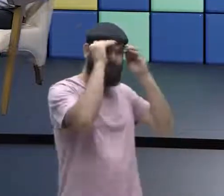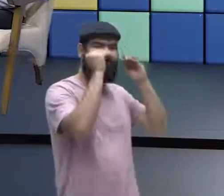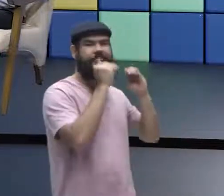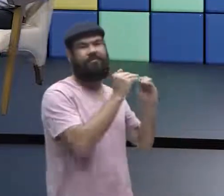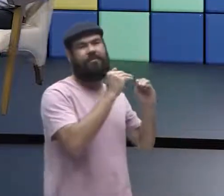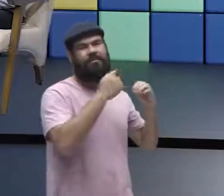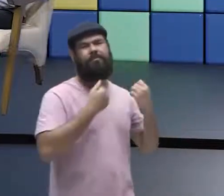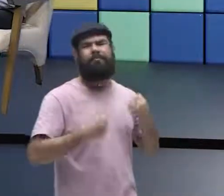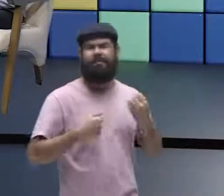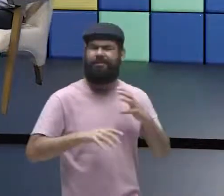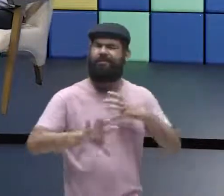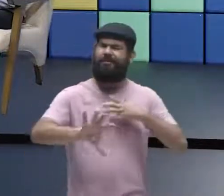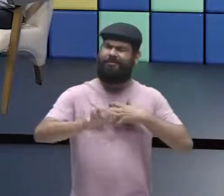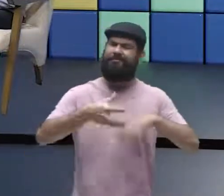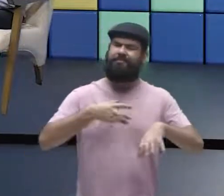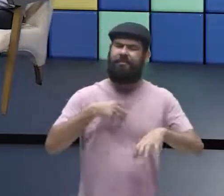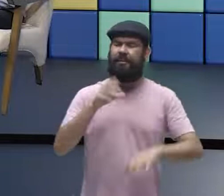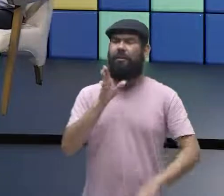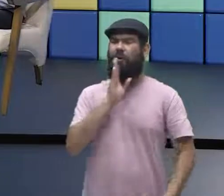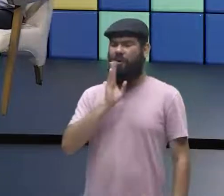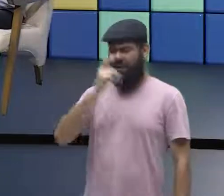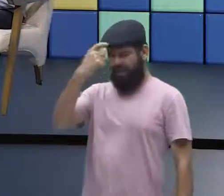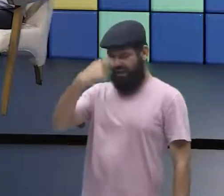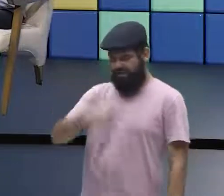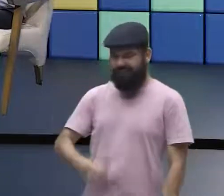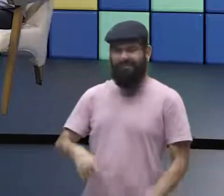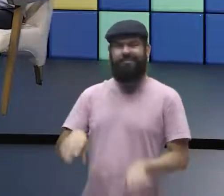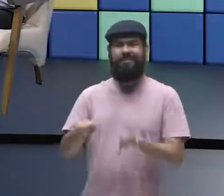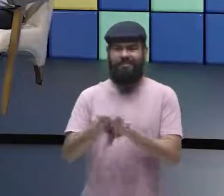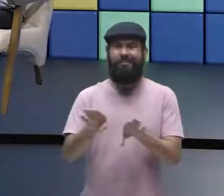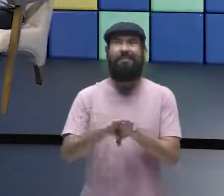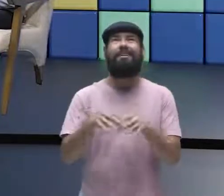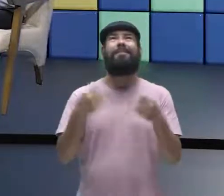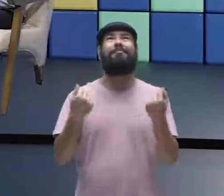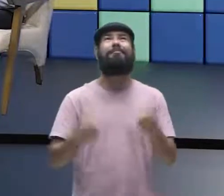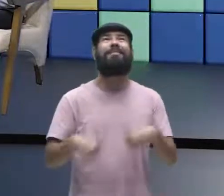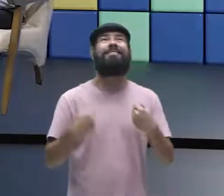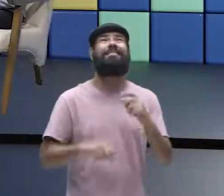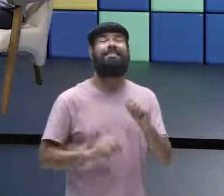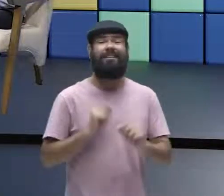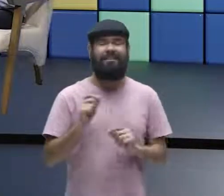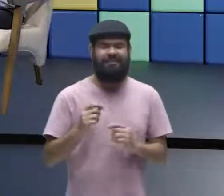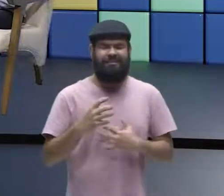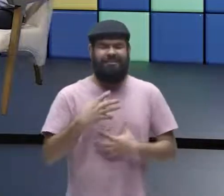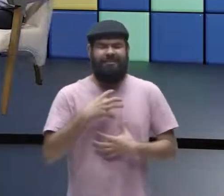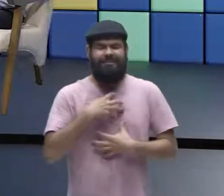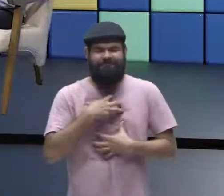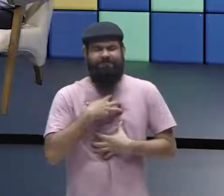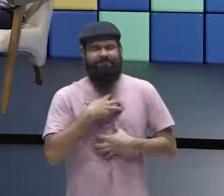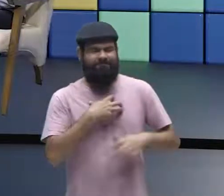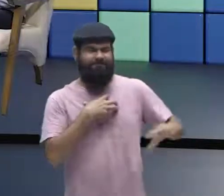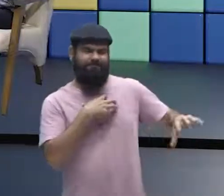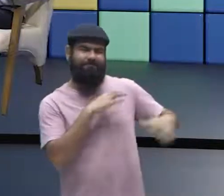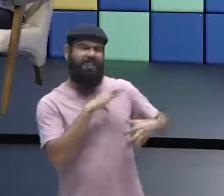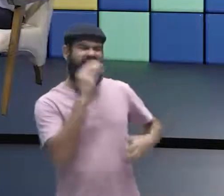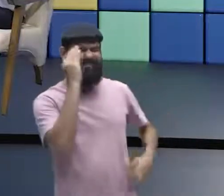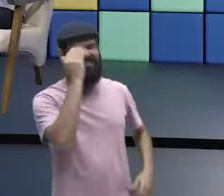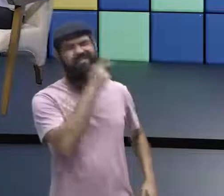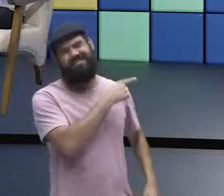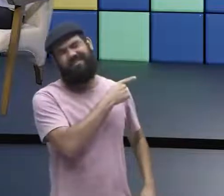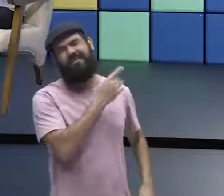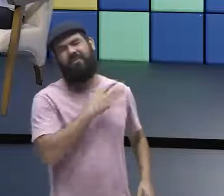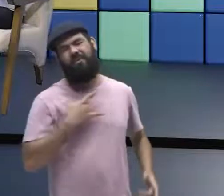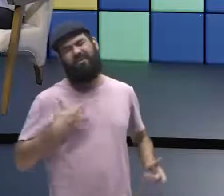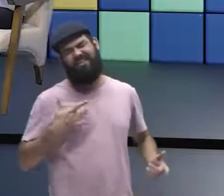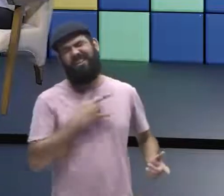ter essa... Quando a gente se conhece, a gente vai também ter, na verdade, essa sensibilidade, essa empatia de entender o outro, de se